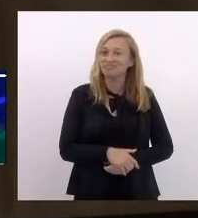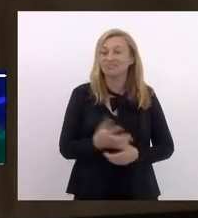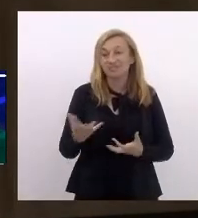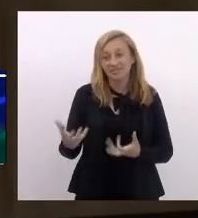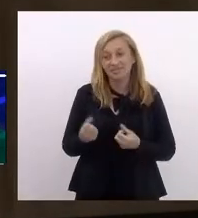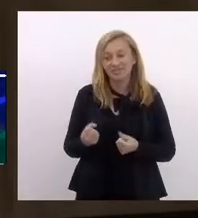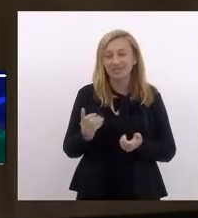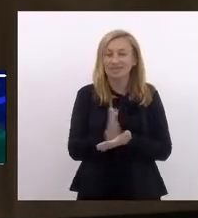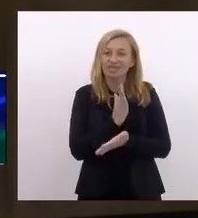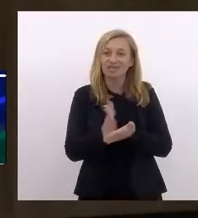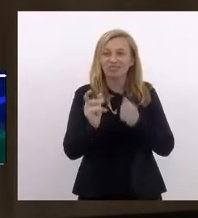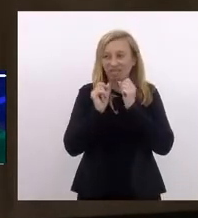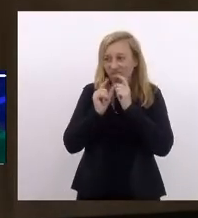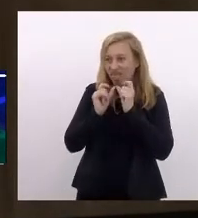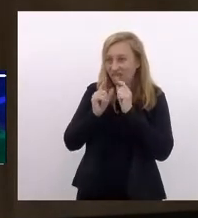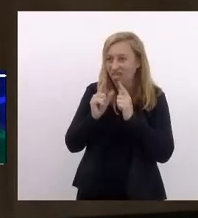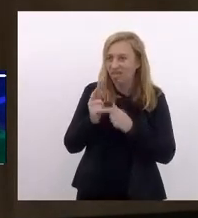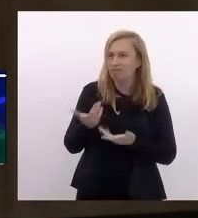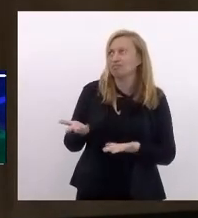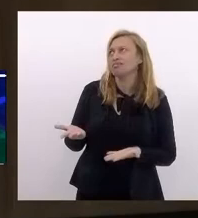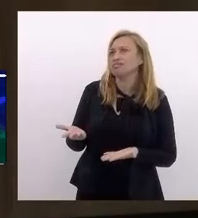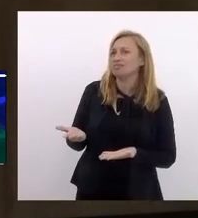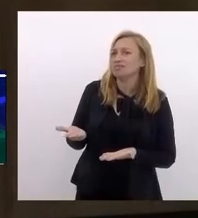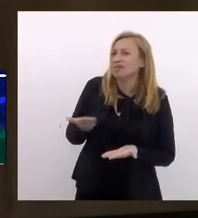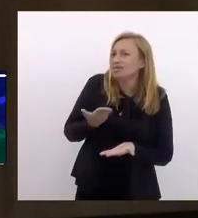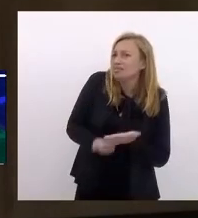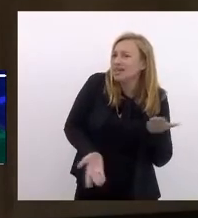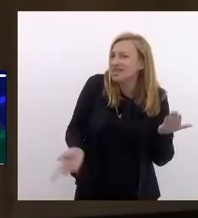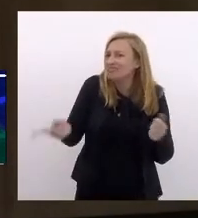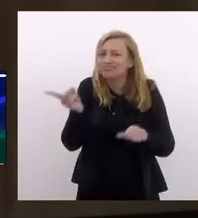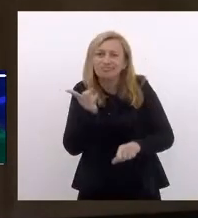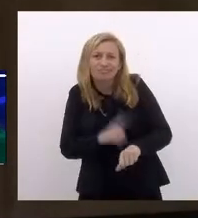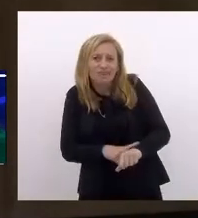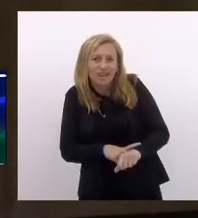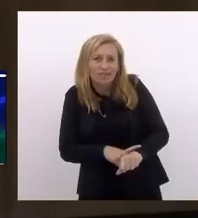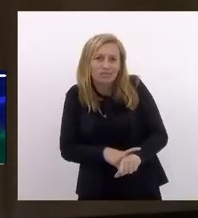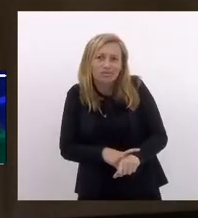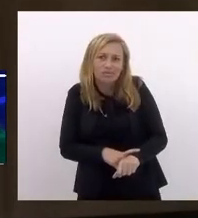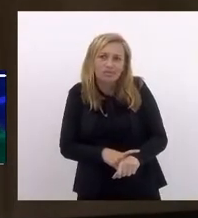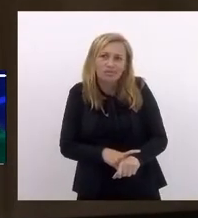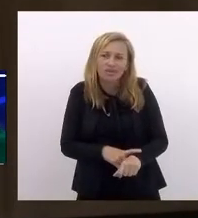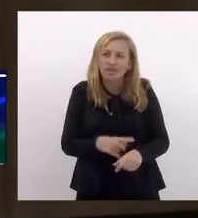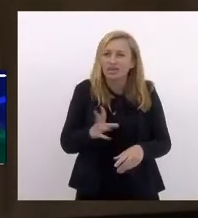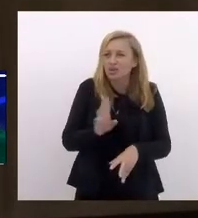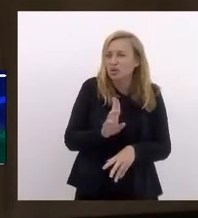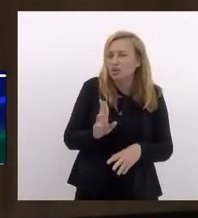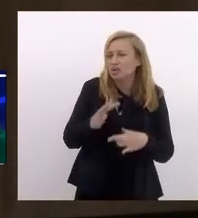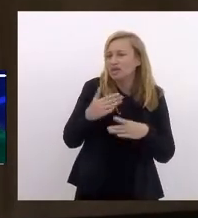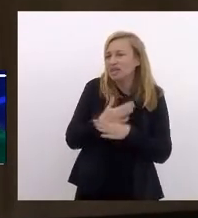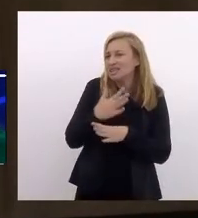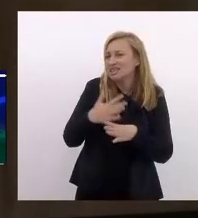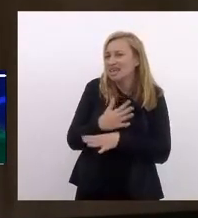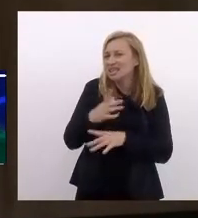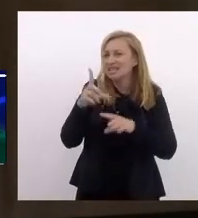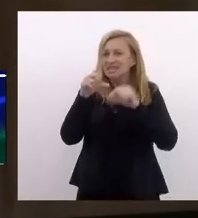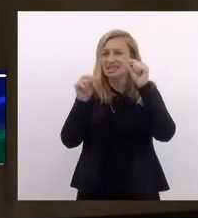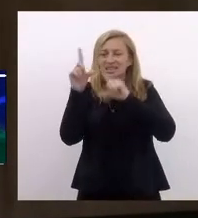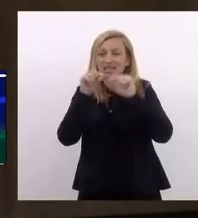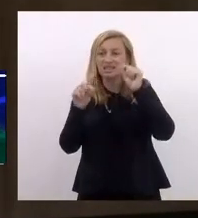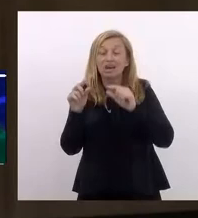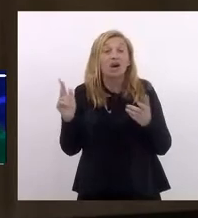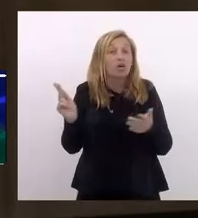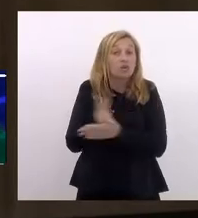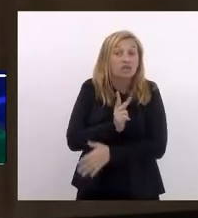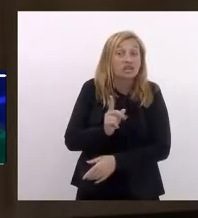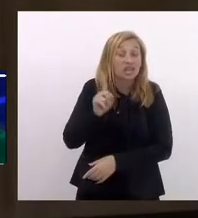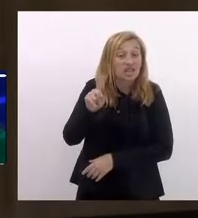algumas críticas. Poxa, perdendo tempo, nomeando uma cidade, Cidade das Estrelas, acontece que